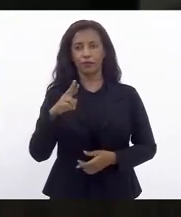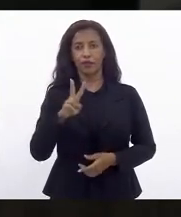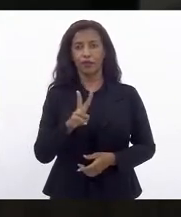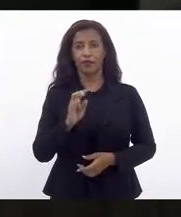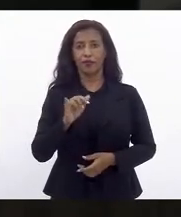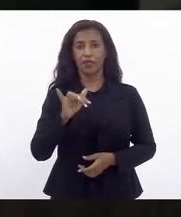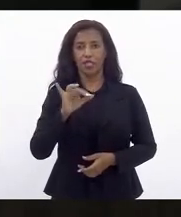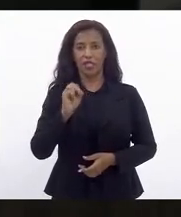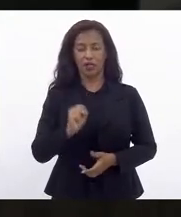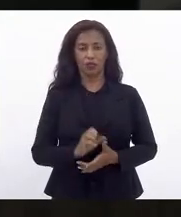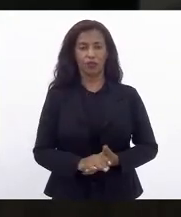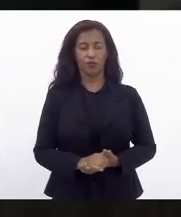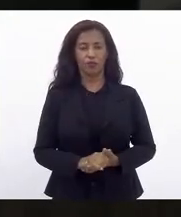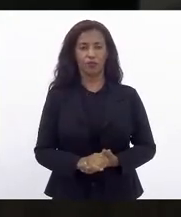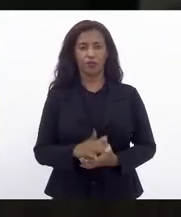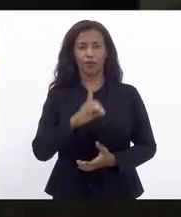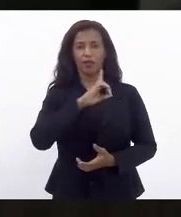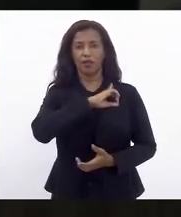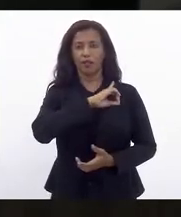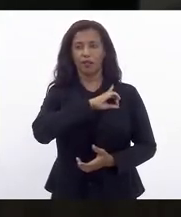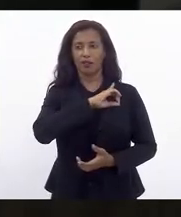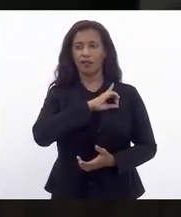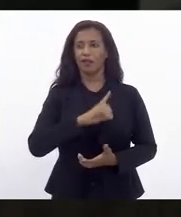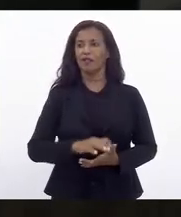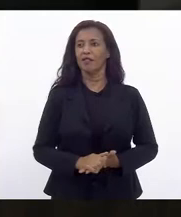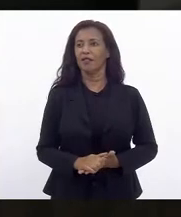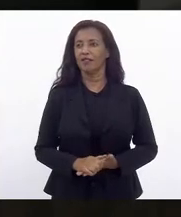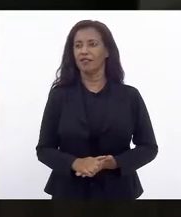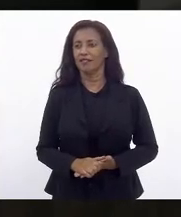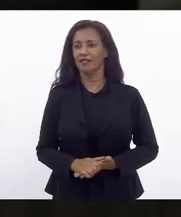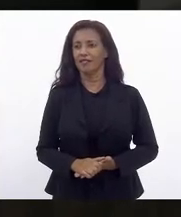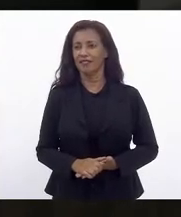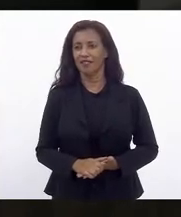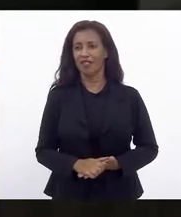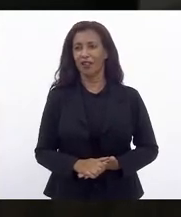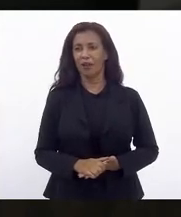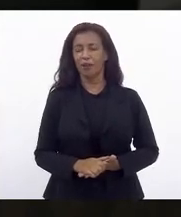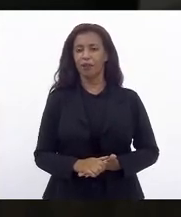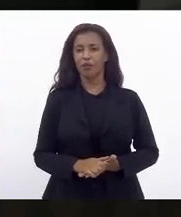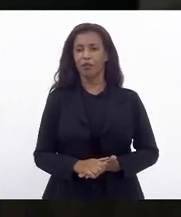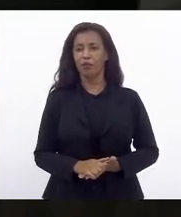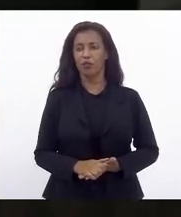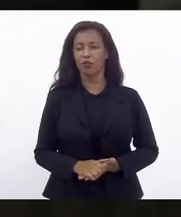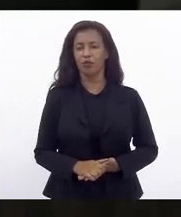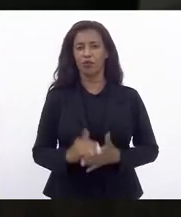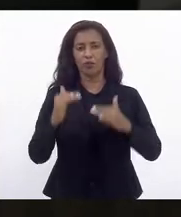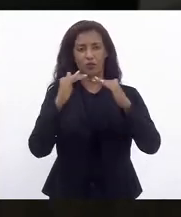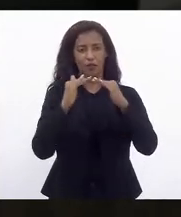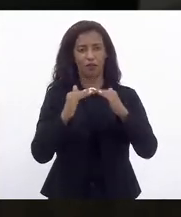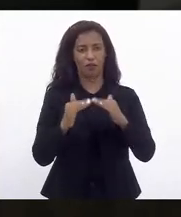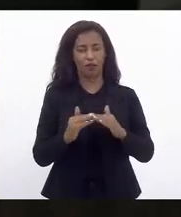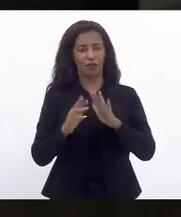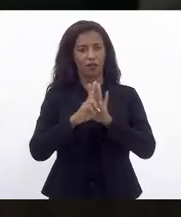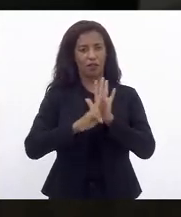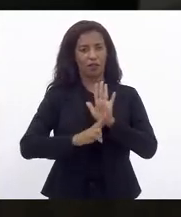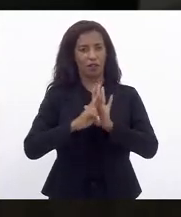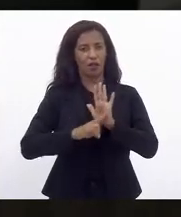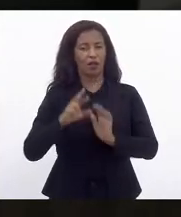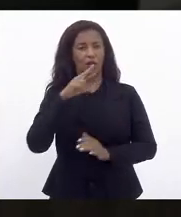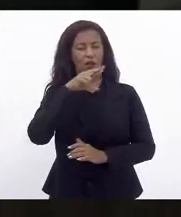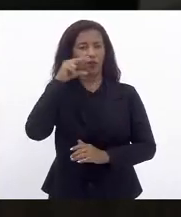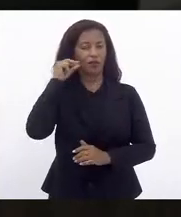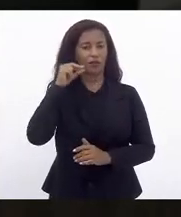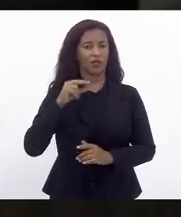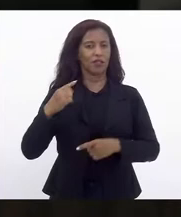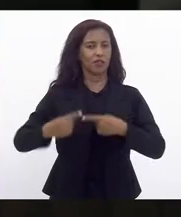Ferreira Domingos, delegado da Polícia Civil do Estado do Rio de Janeiro. Parecer da Comissão de Normas Internas e Proposições Externas, favorável. Relator Rosenberg Reis.